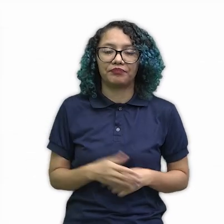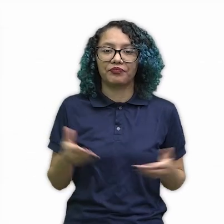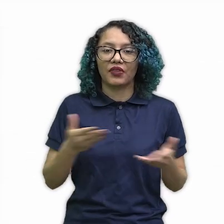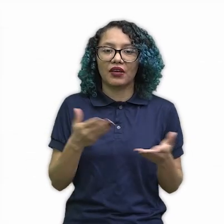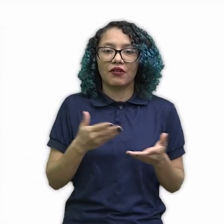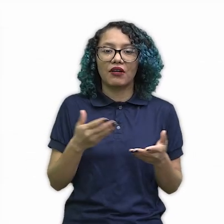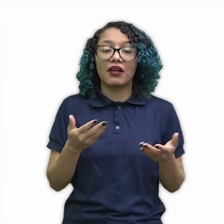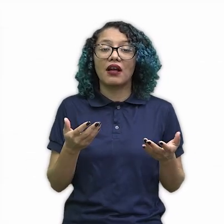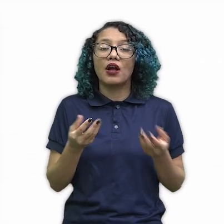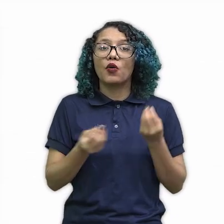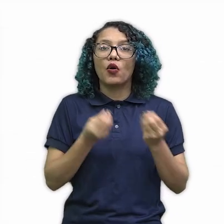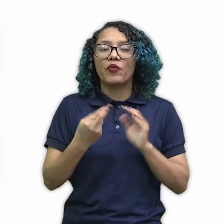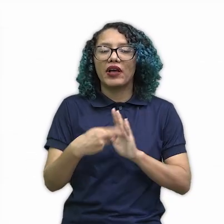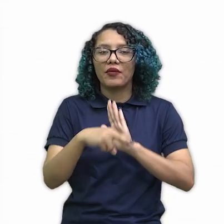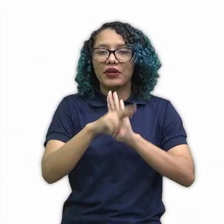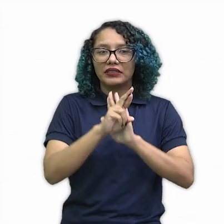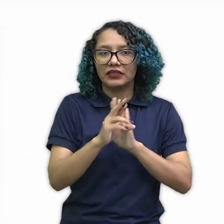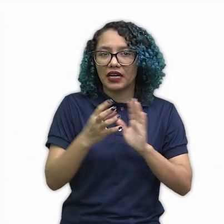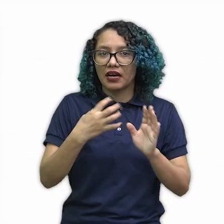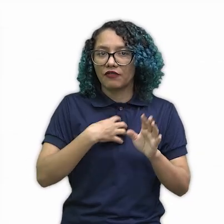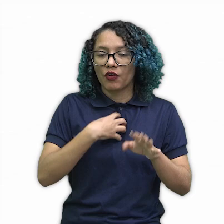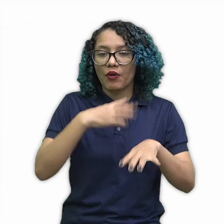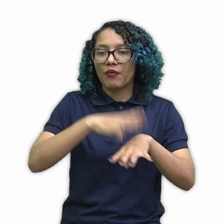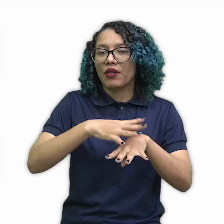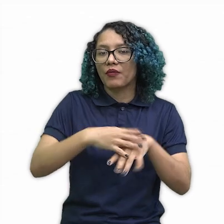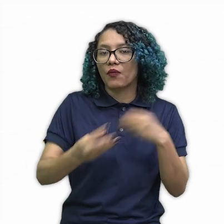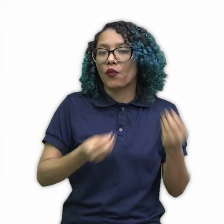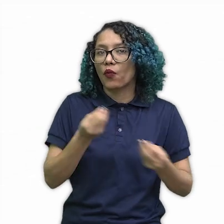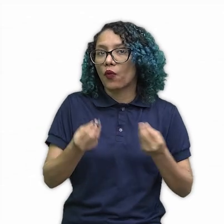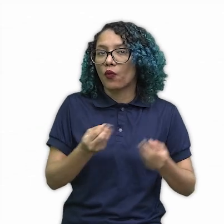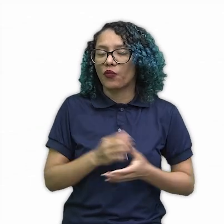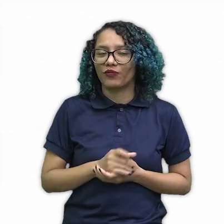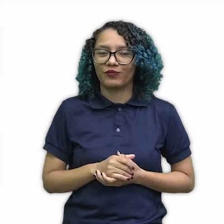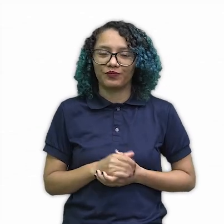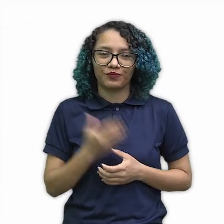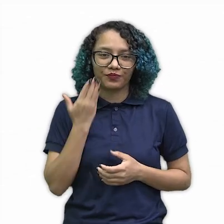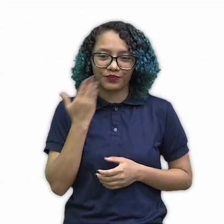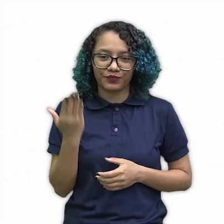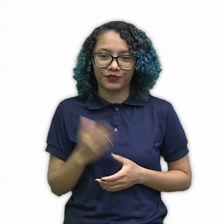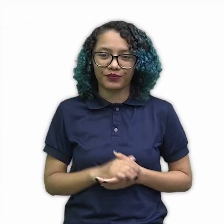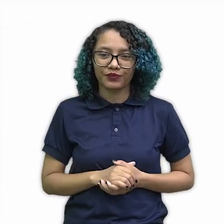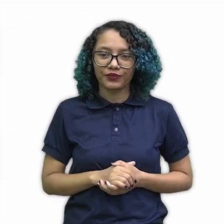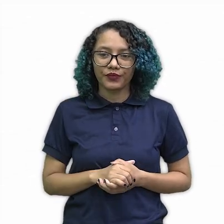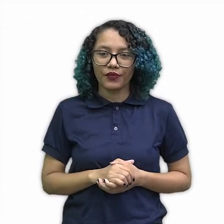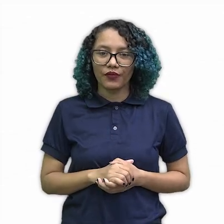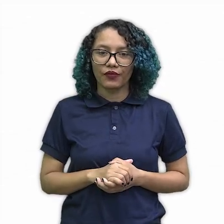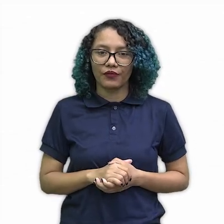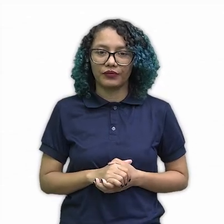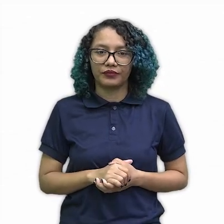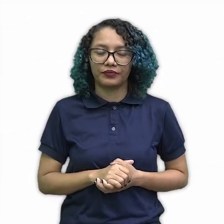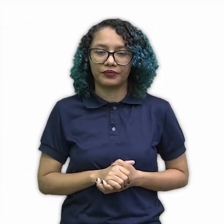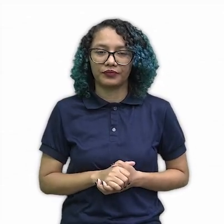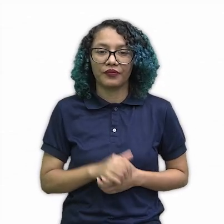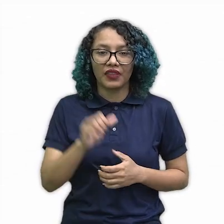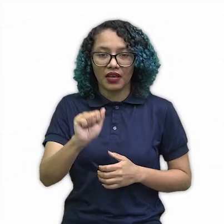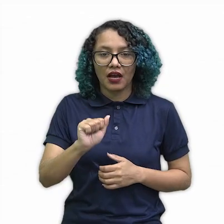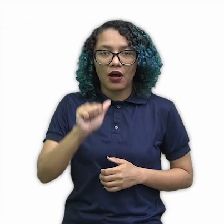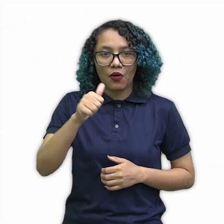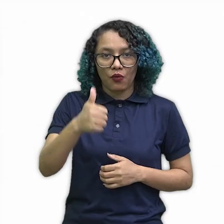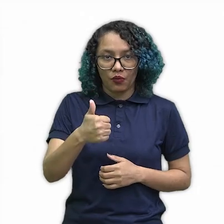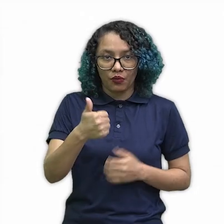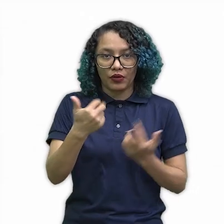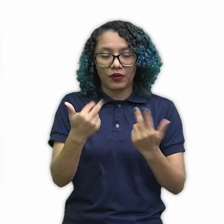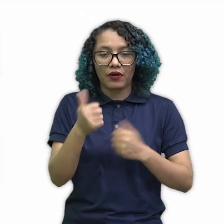a PG, né? A progressão geométrica em termos matemáticos. É tudo isso aí, ó. Então o A1 vai ser igual